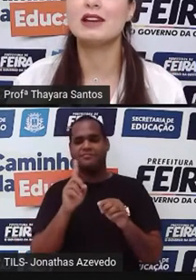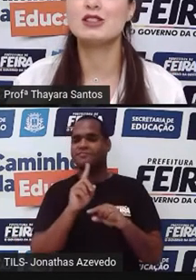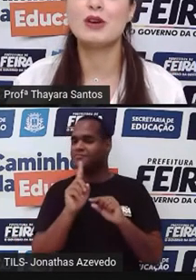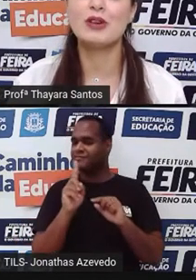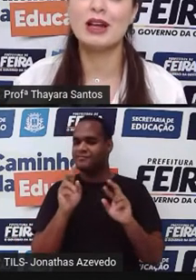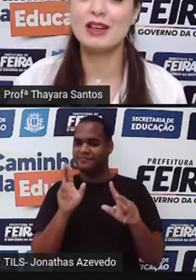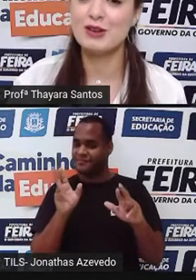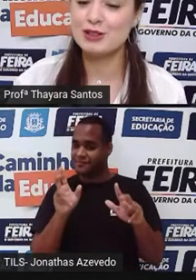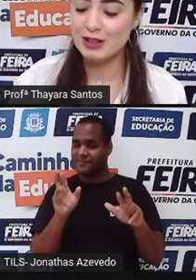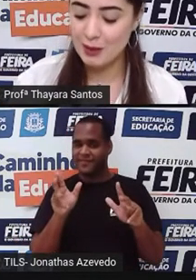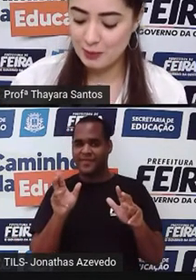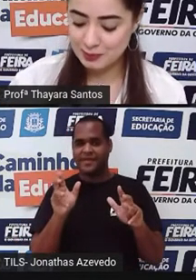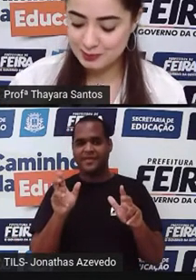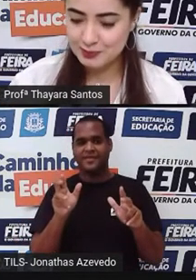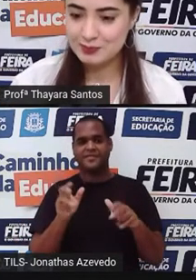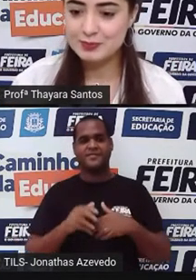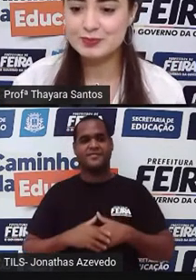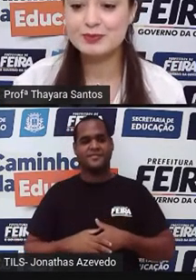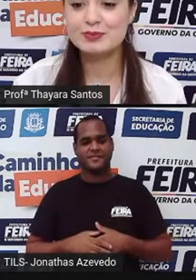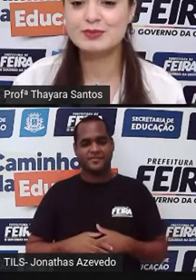matéria que a gente vai falar aqui hoje, não.